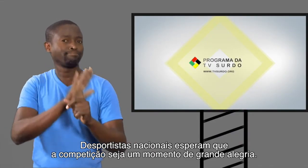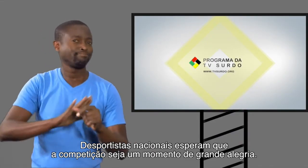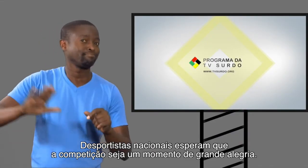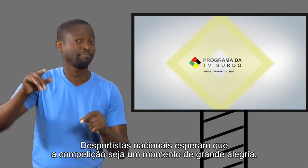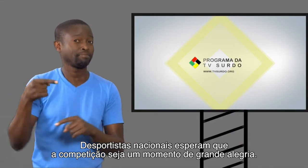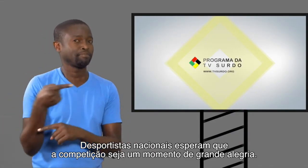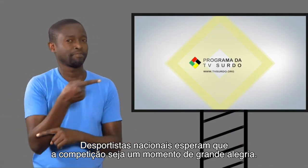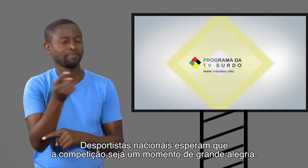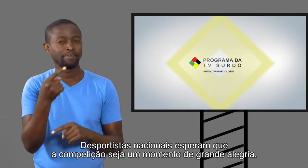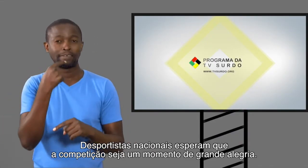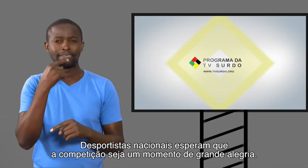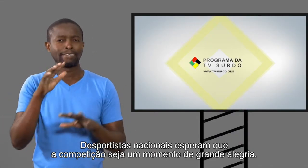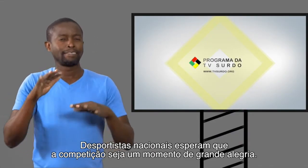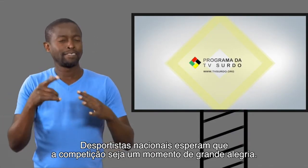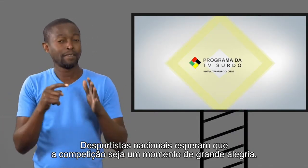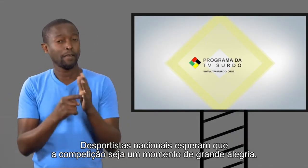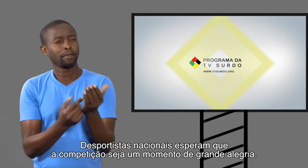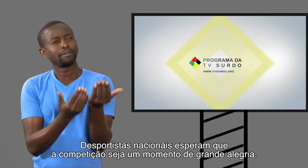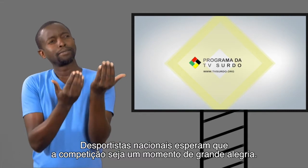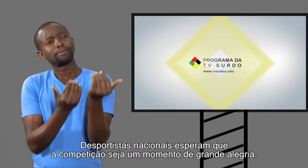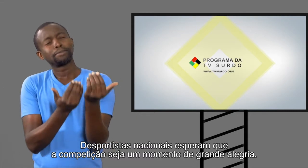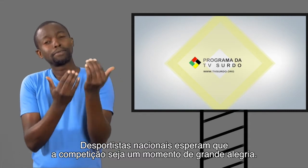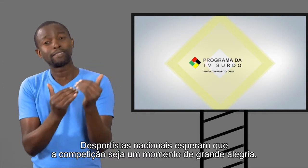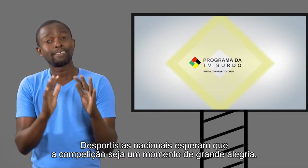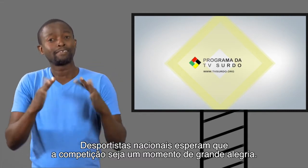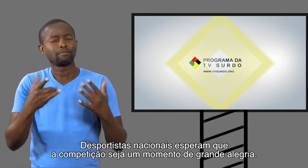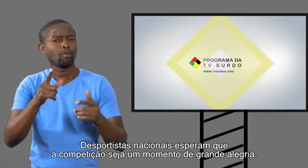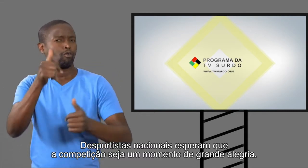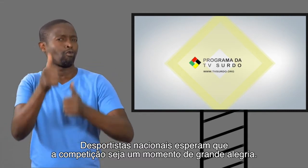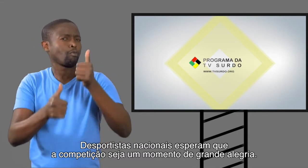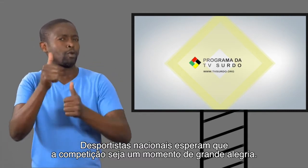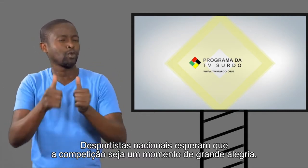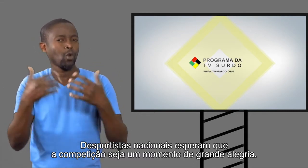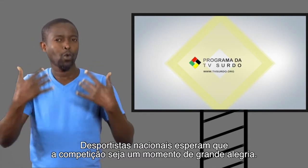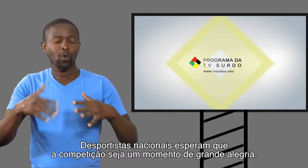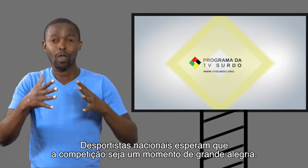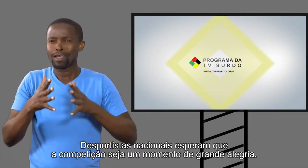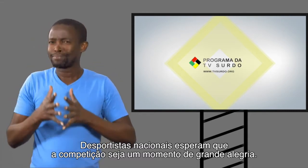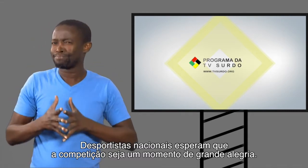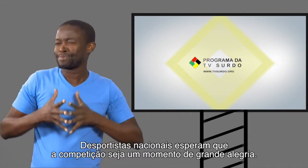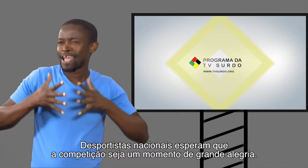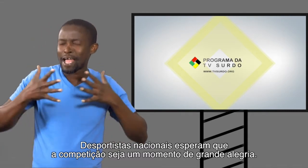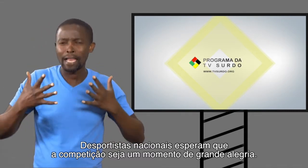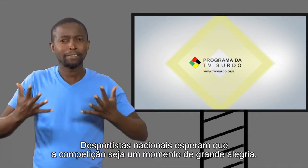Desportistas nacionais esperam que a competição seja um momento de grande alegria.